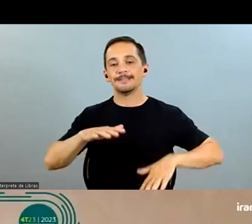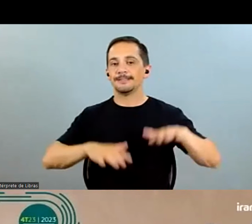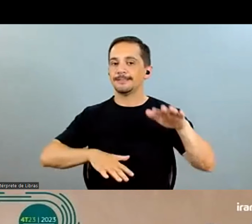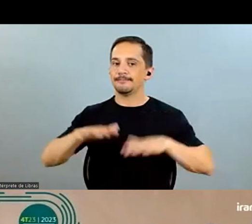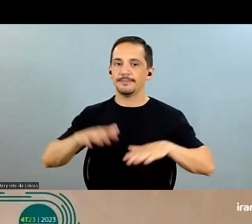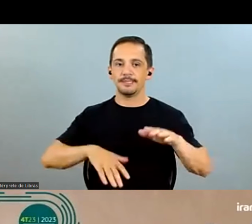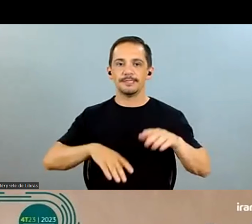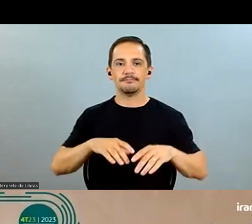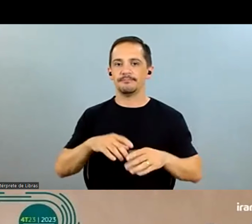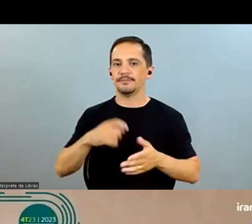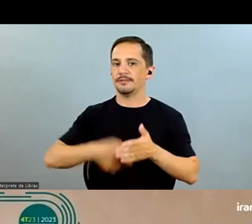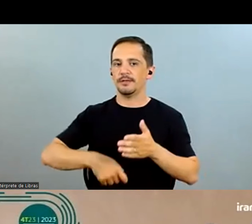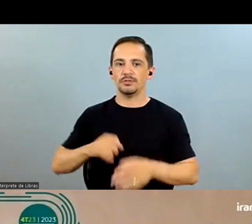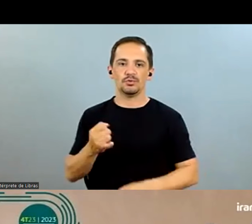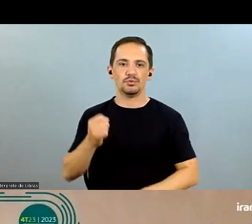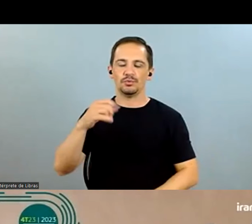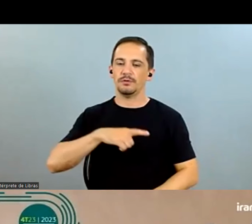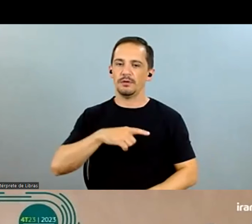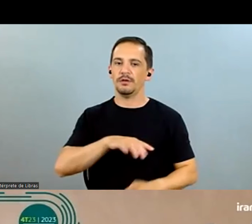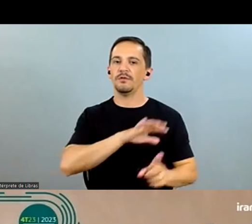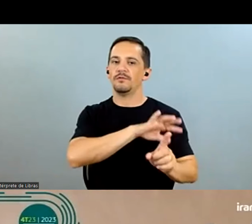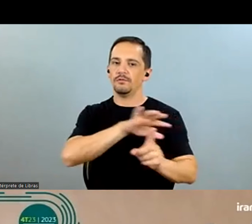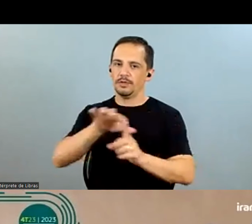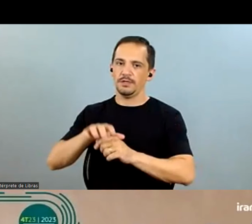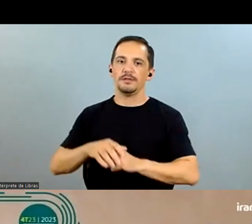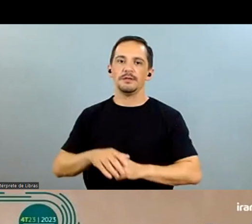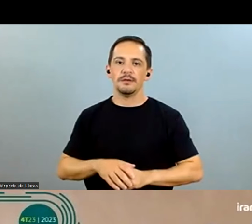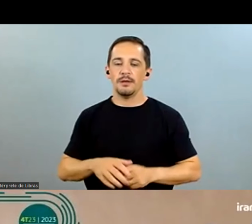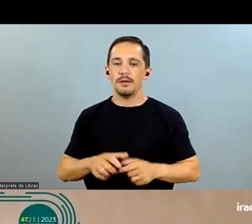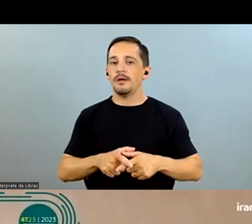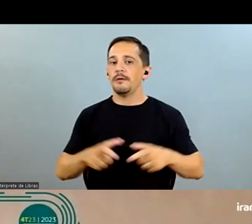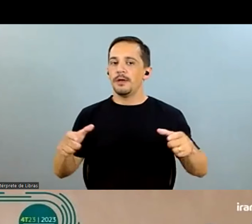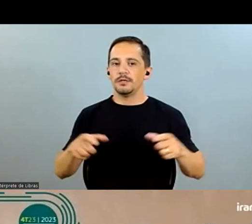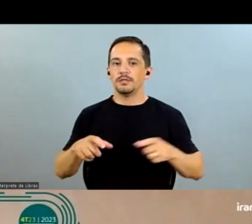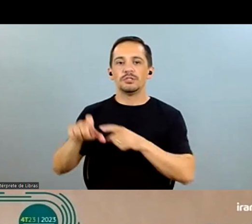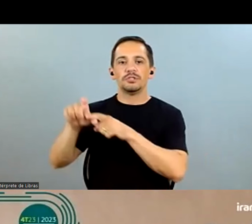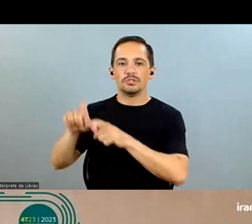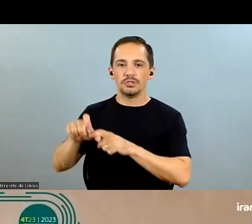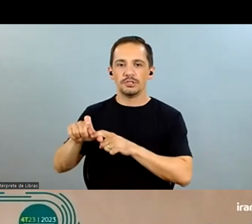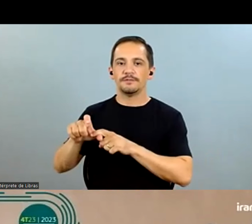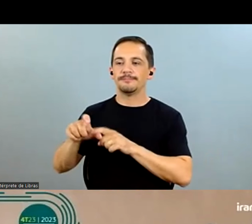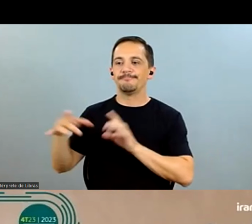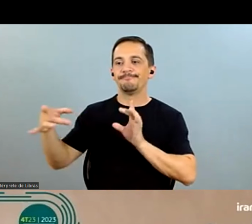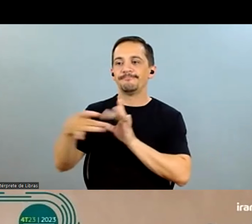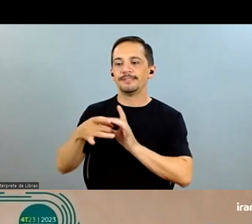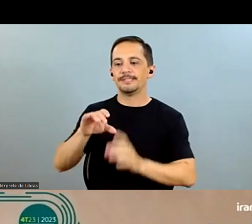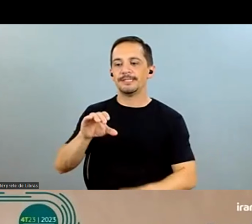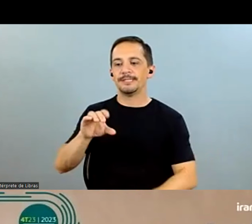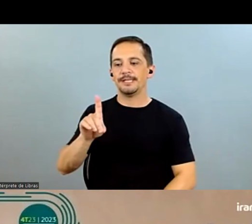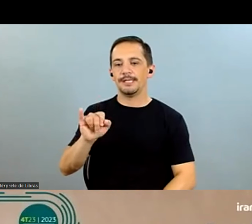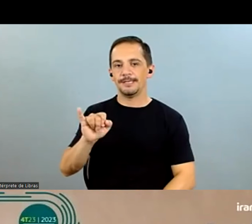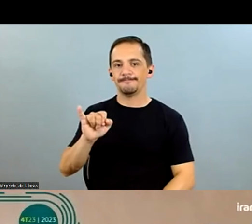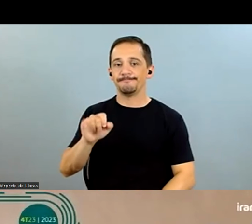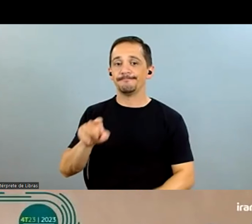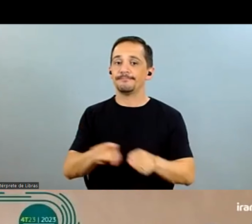jures né e influencia a maior parte das nossas dívidas são indexadas eh pelo CDI mais alguma taxa de juros e evidentemente